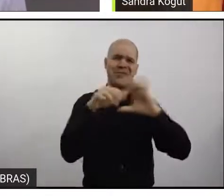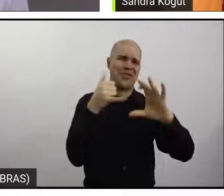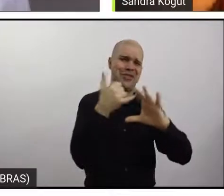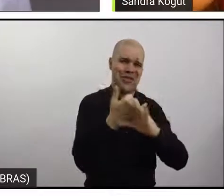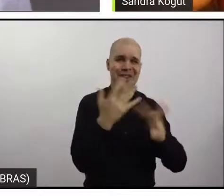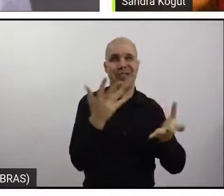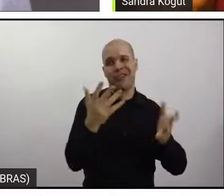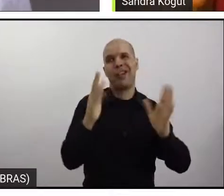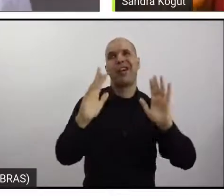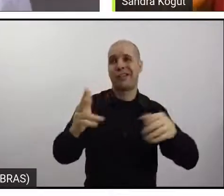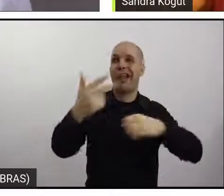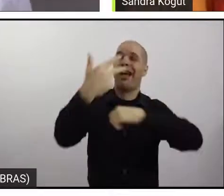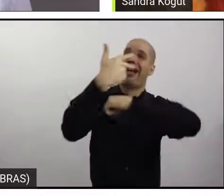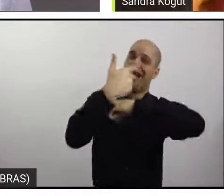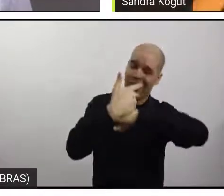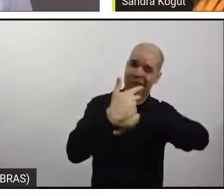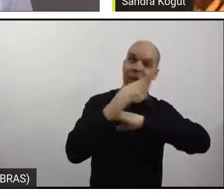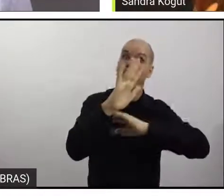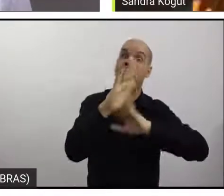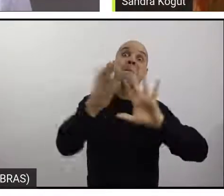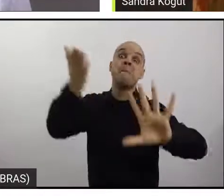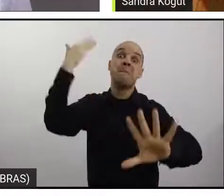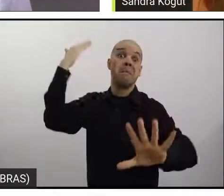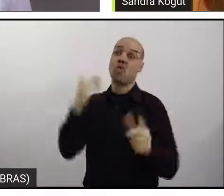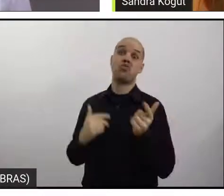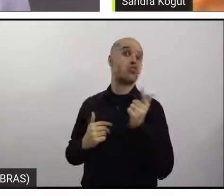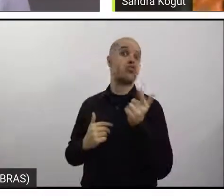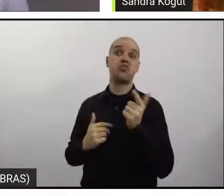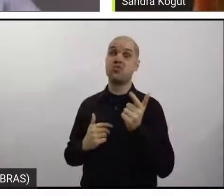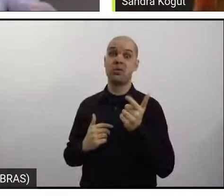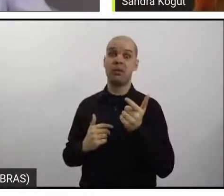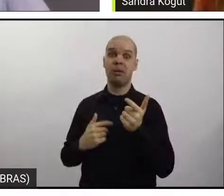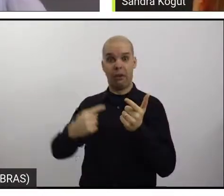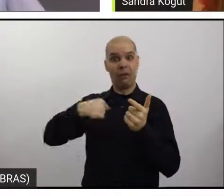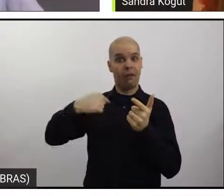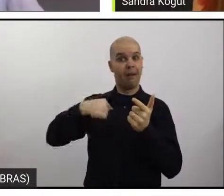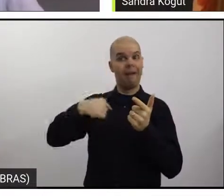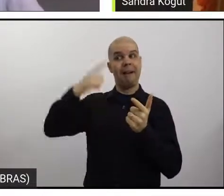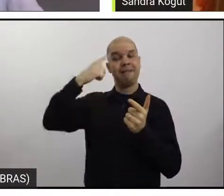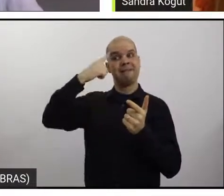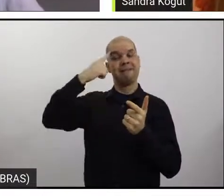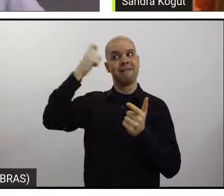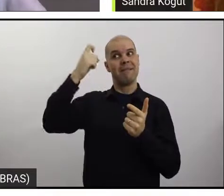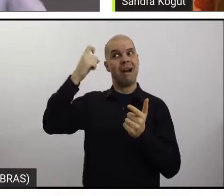entendeu? Então, enfim. E por que será que as pessoas...